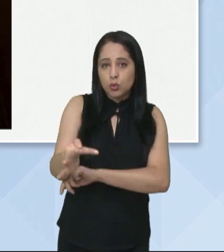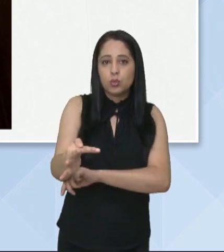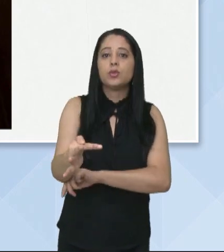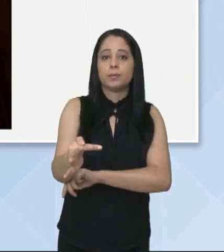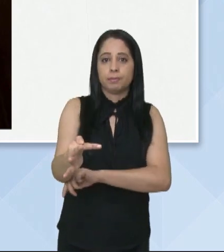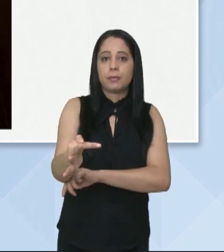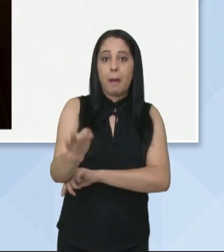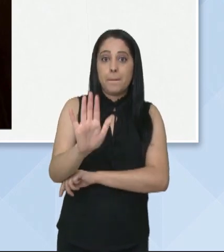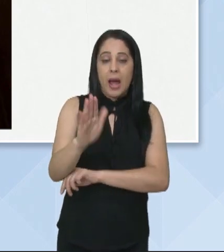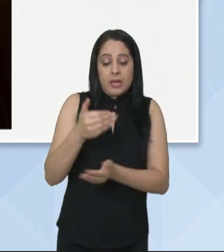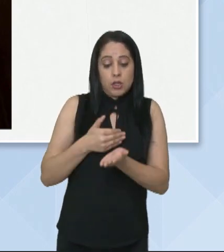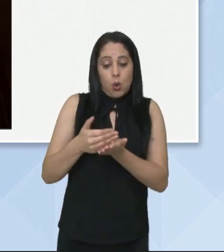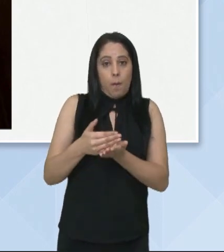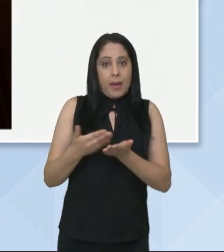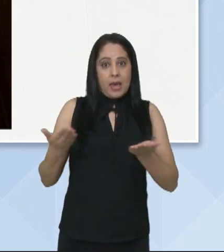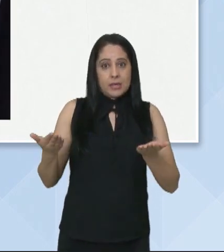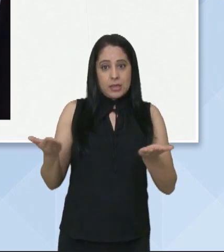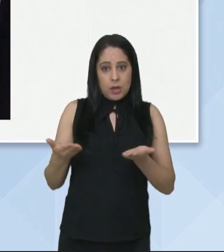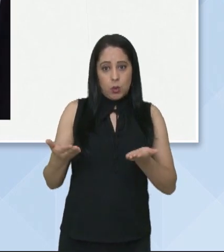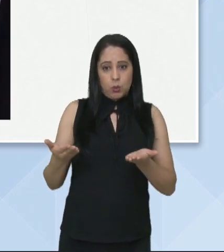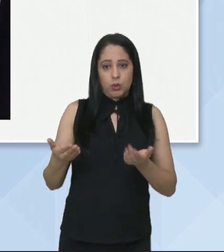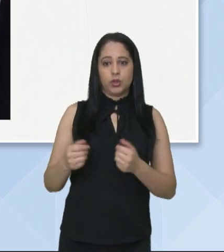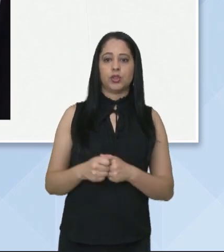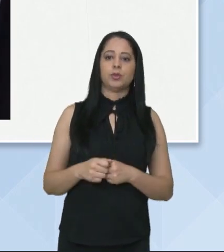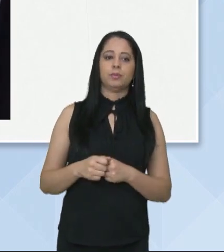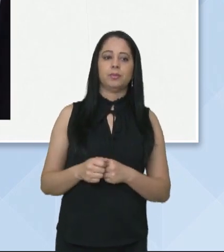hoje do presidente da Argentina.